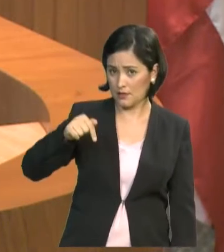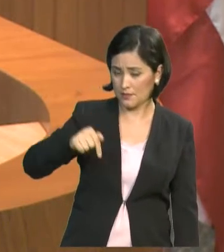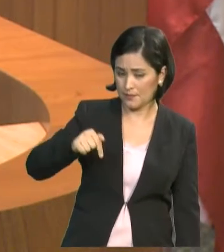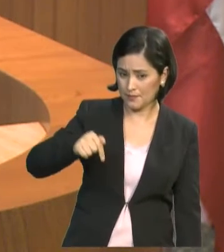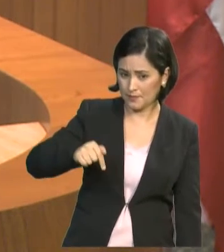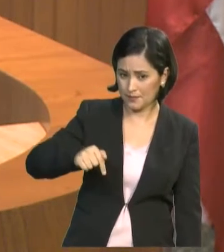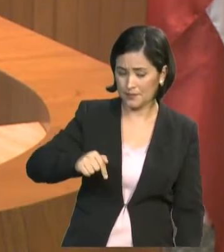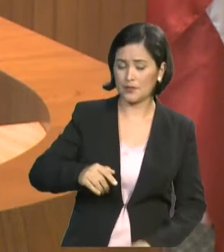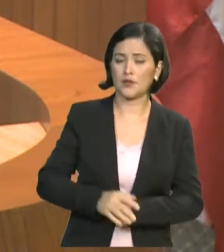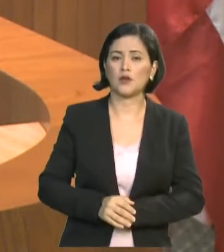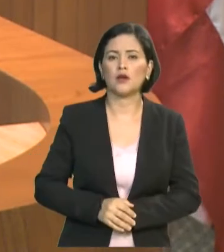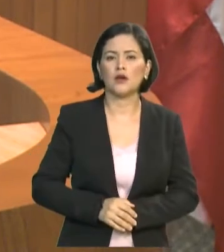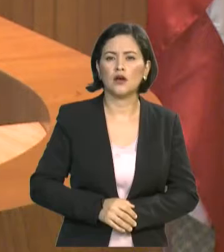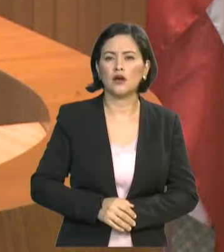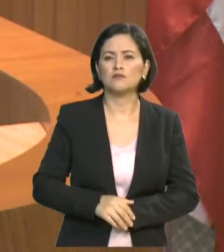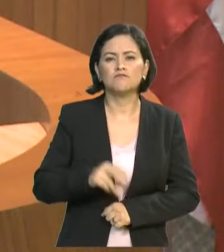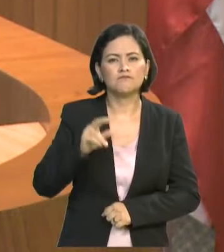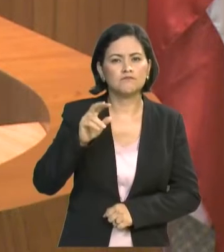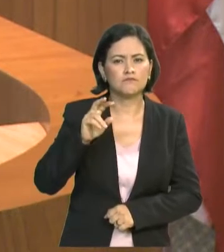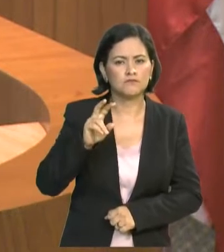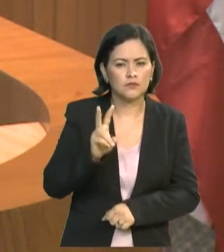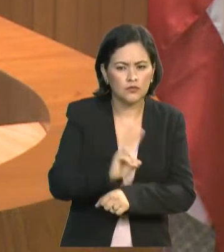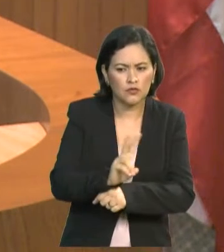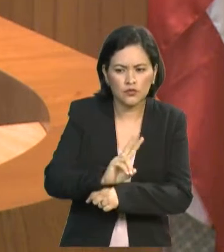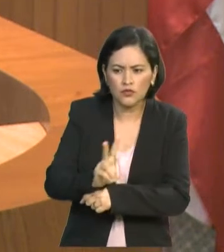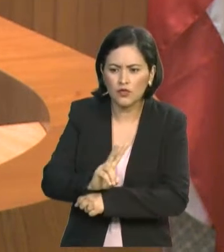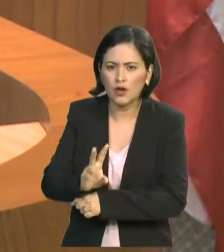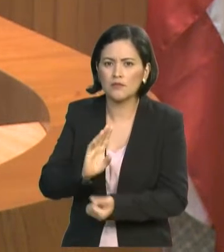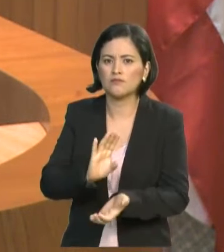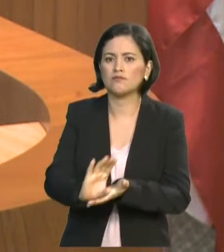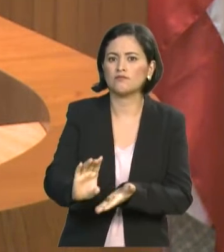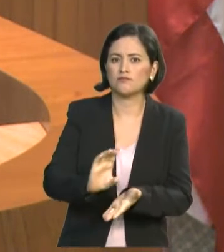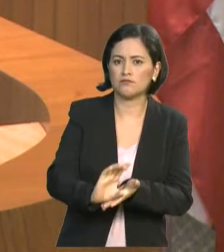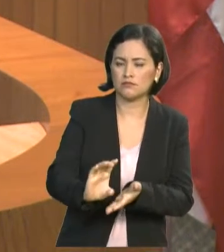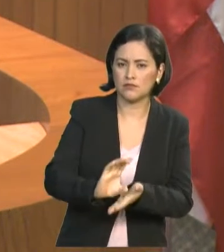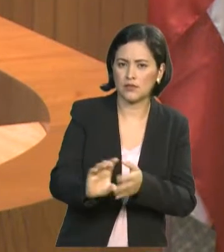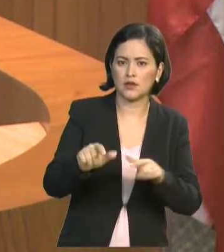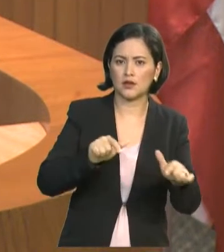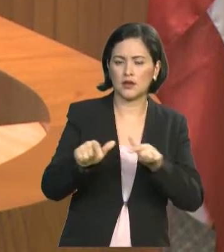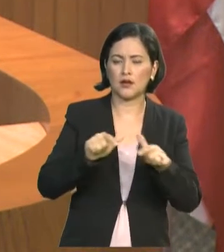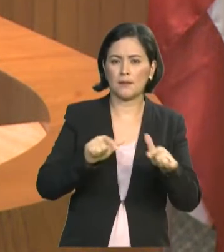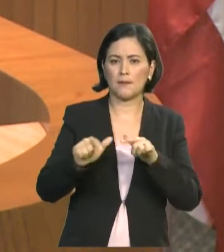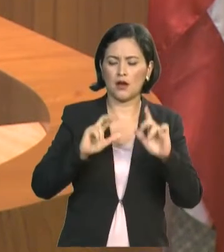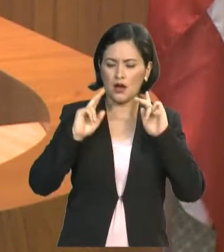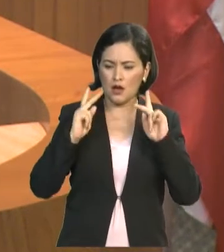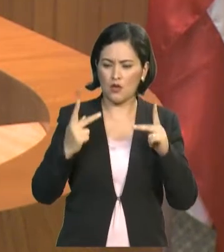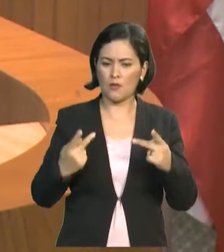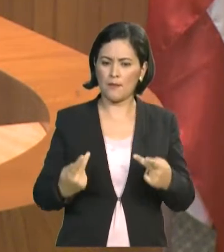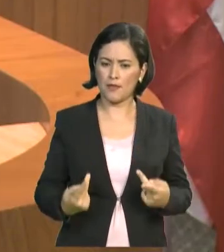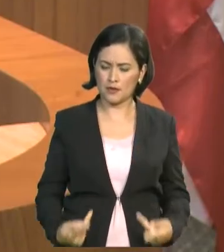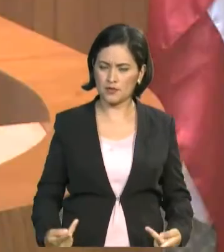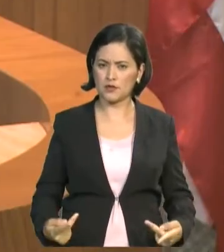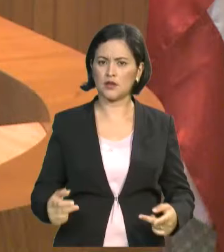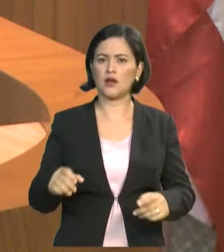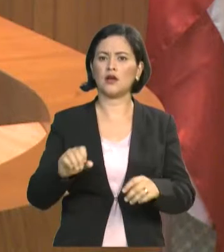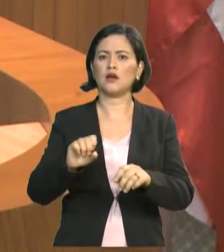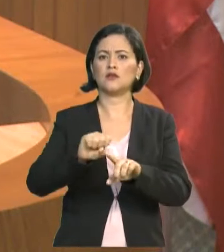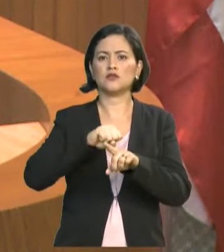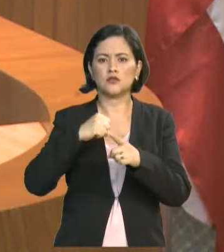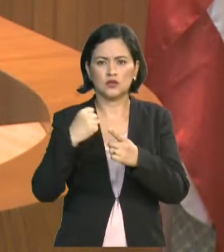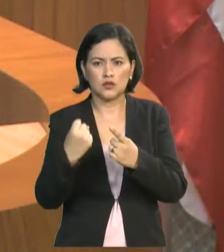o investimento e ações de humanização e ressocialização feitos pelo governo do